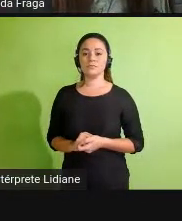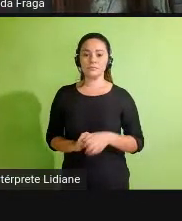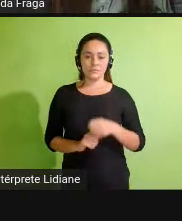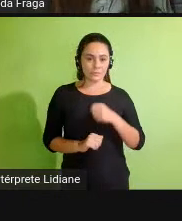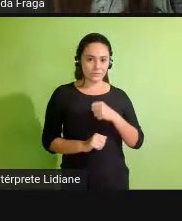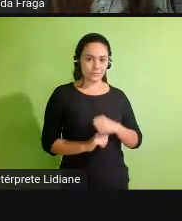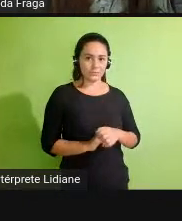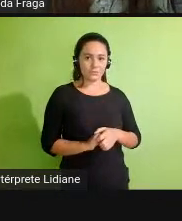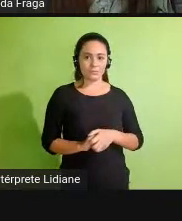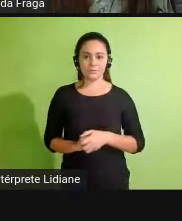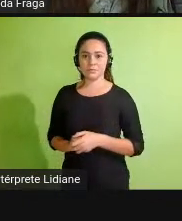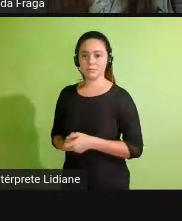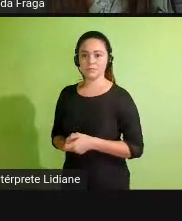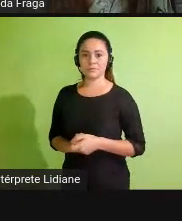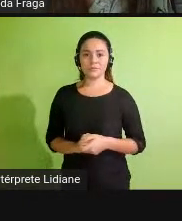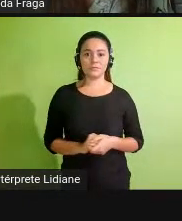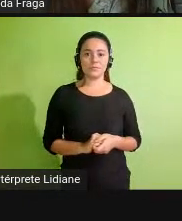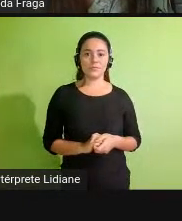Já está aparecendo aí?